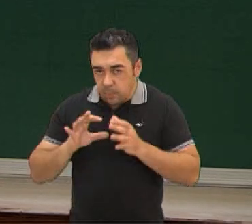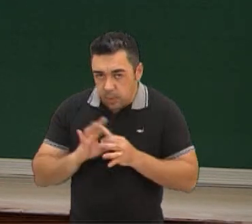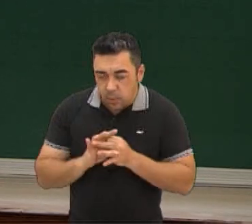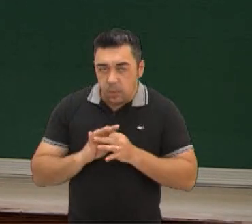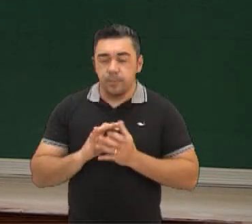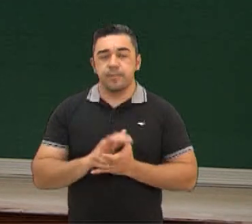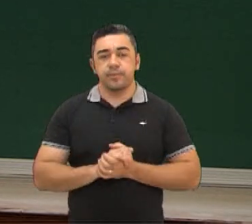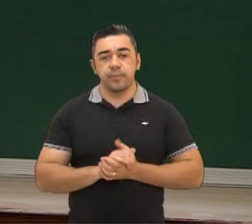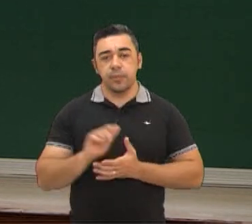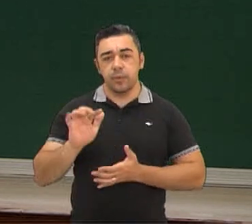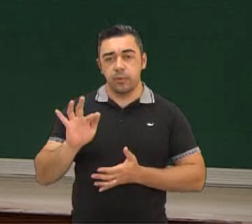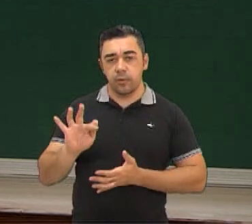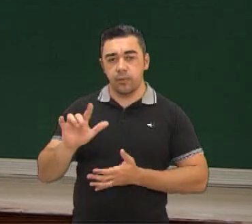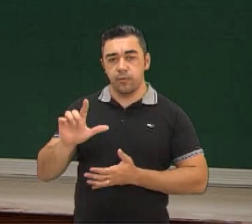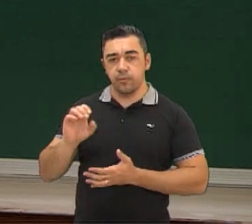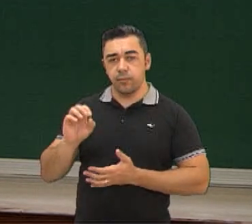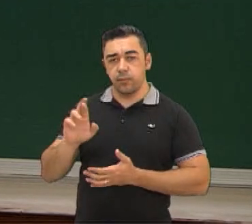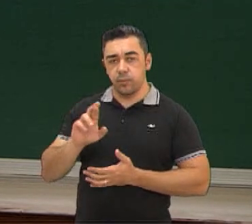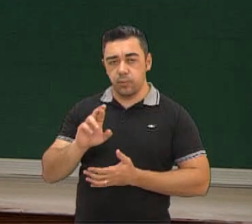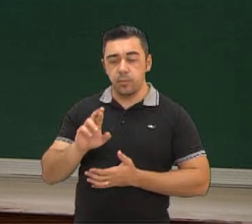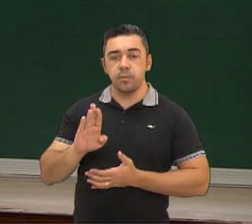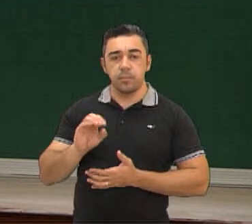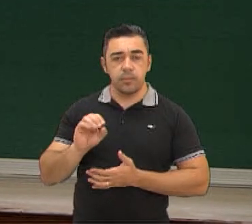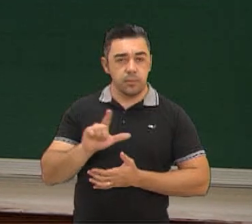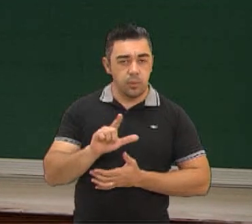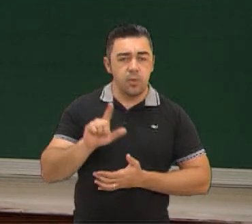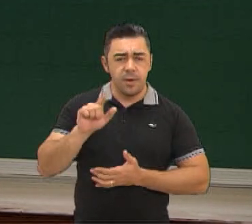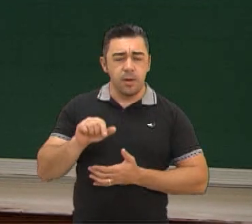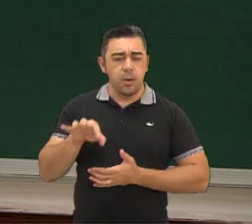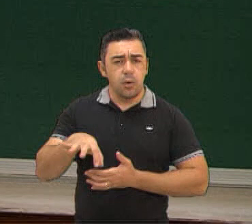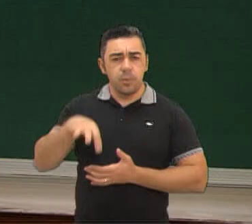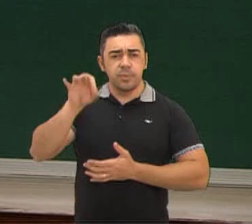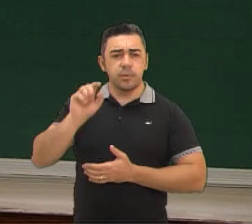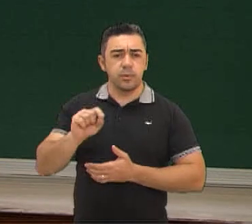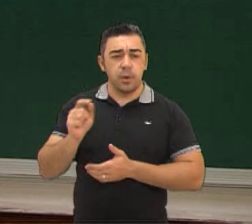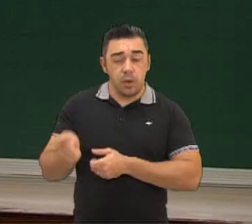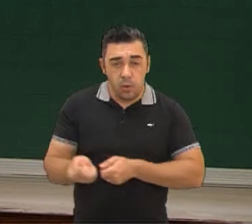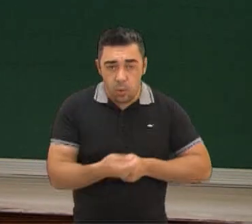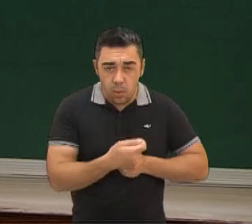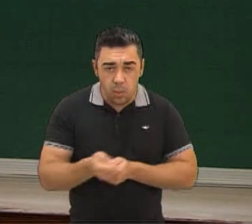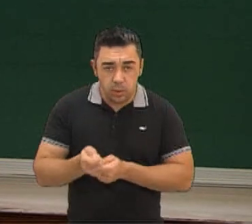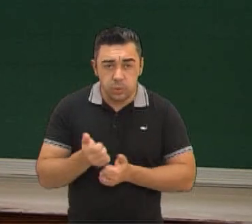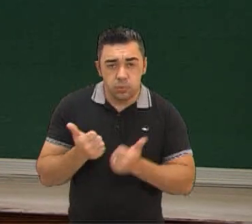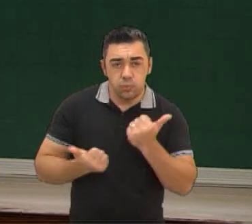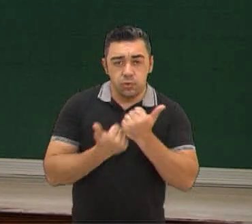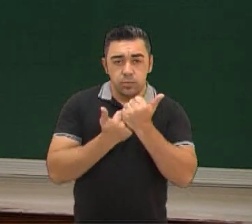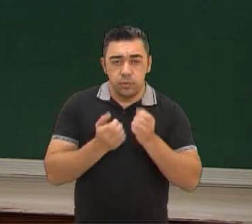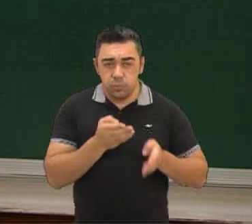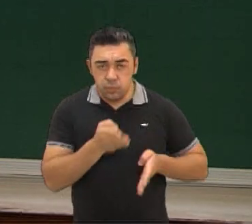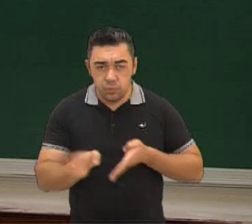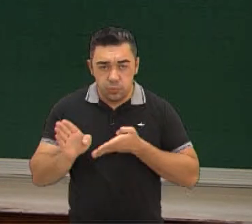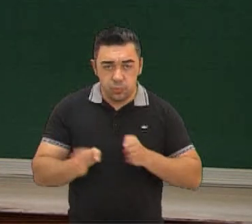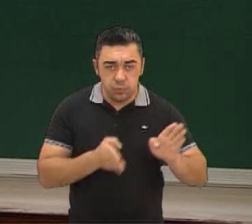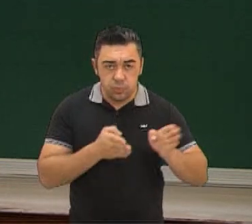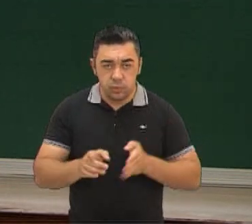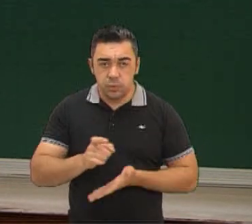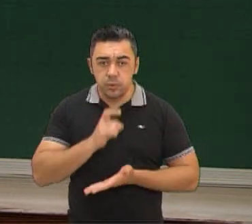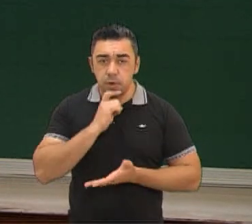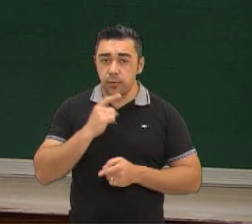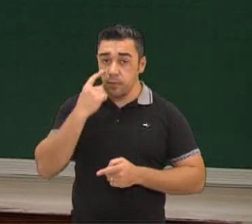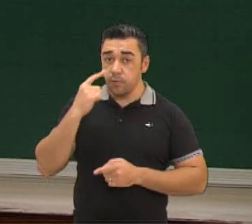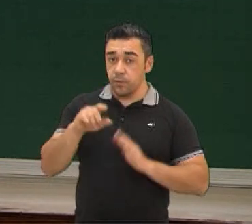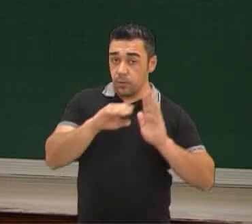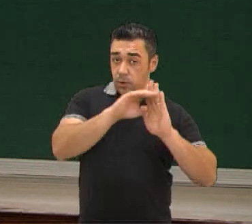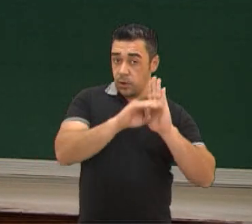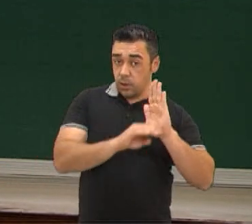E o floorball, ele surgiu como uma opção ao hóquei no gelo. A gente ainda viu algumas